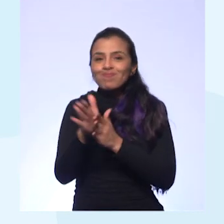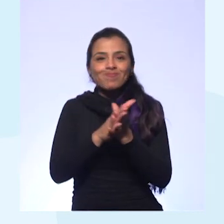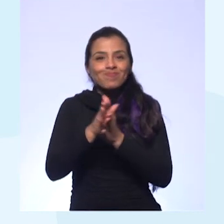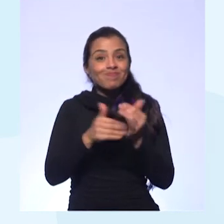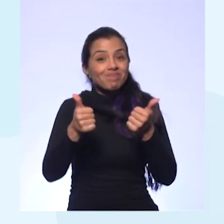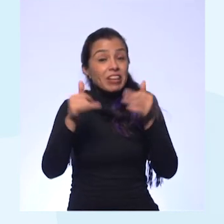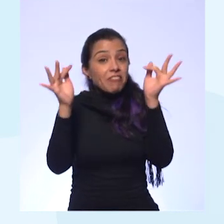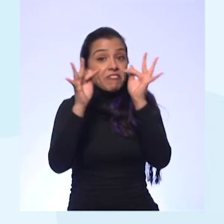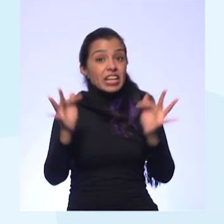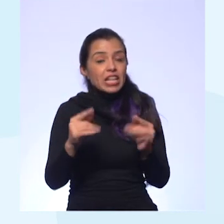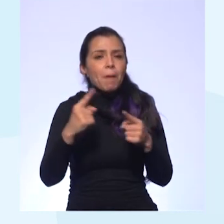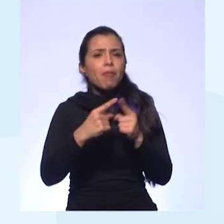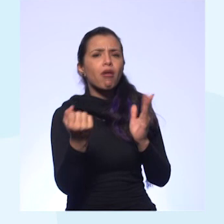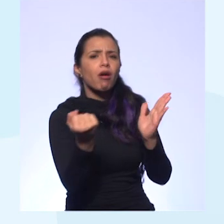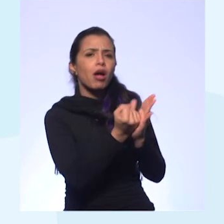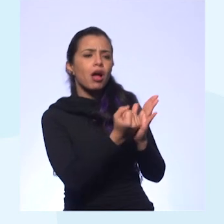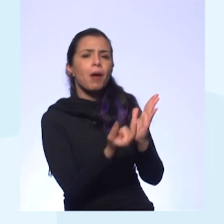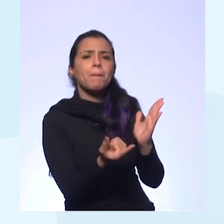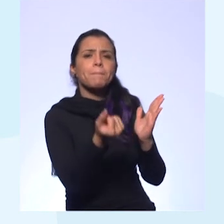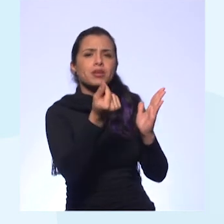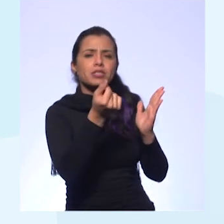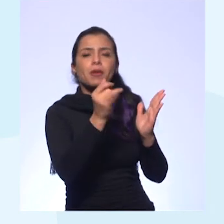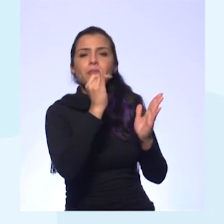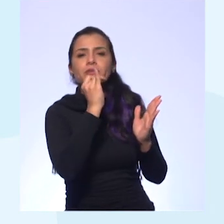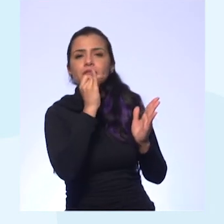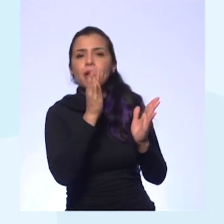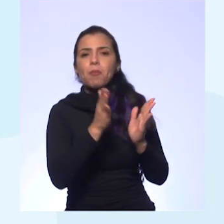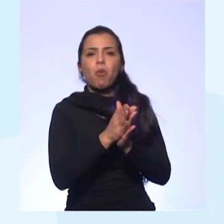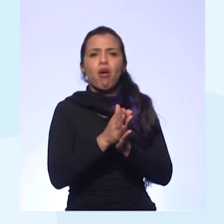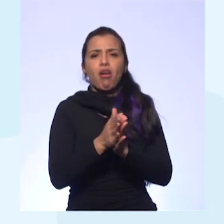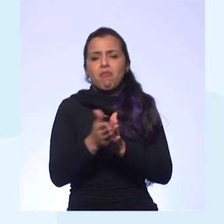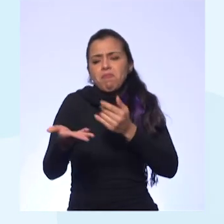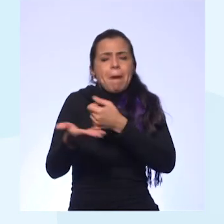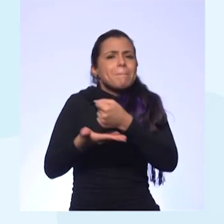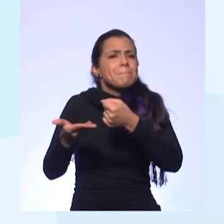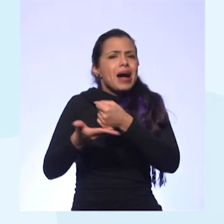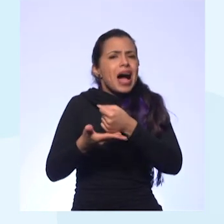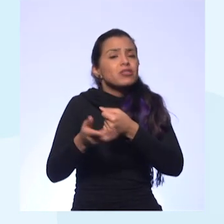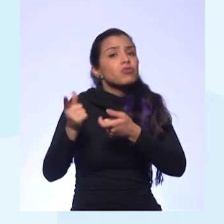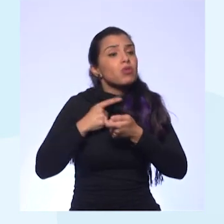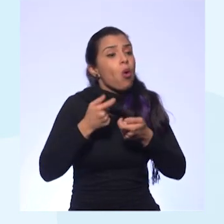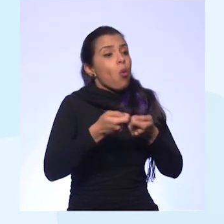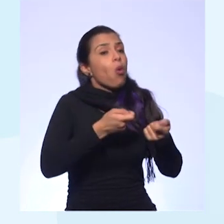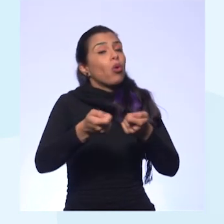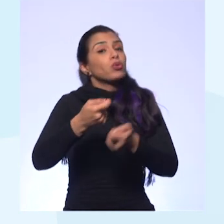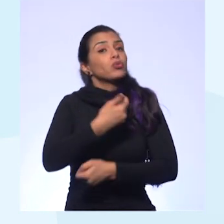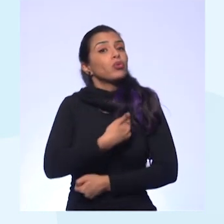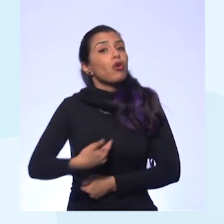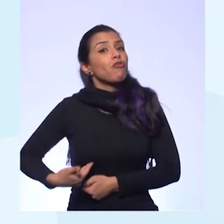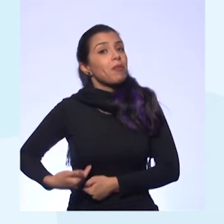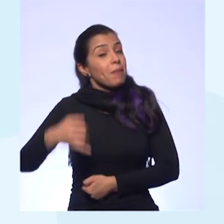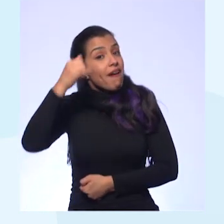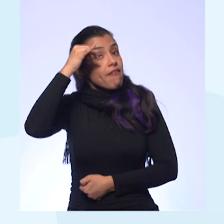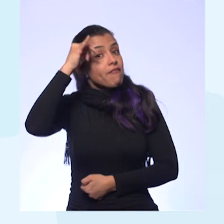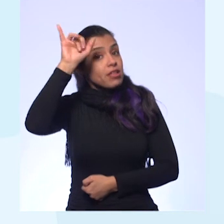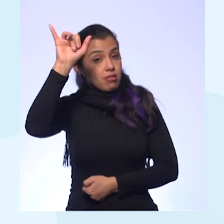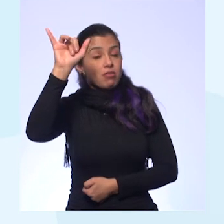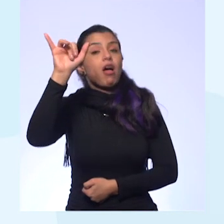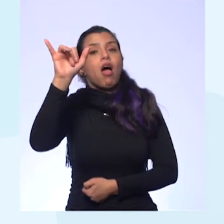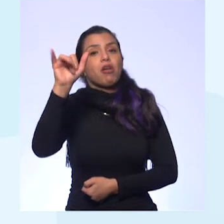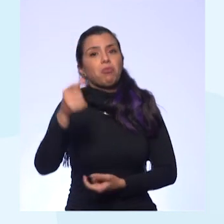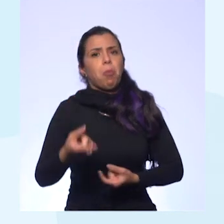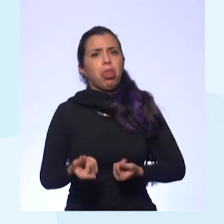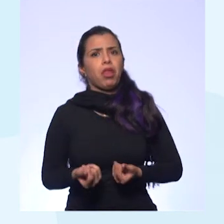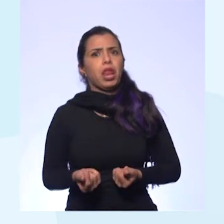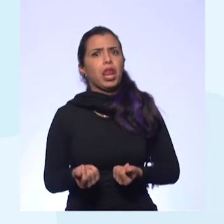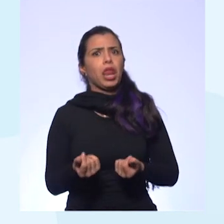é que aqueles itens de primeira necessidade têm o preço controlado pelo próprio governo para não ter uma inflação, fazendo com que